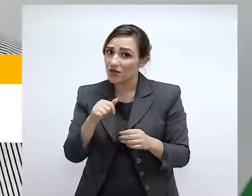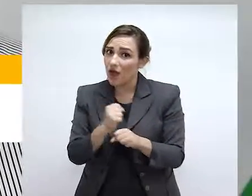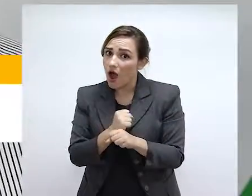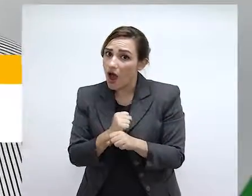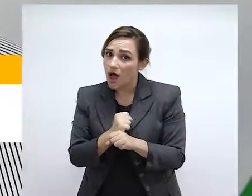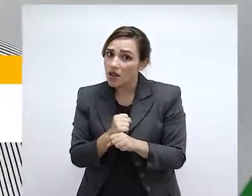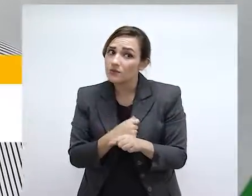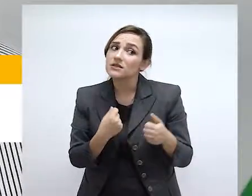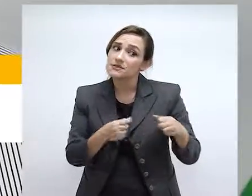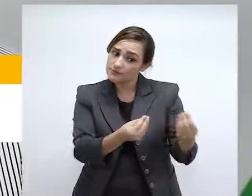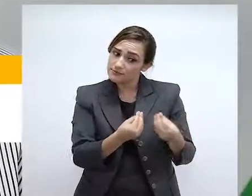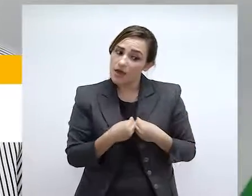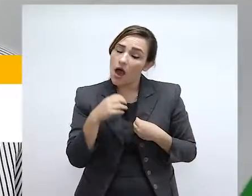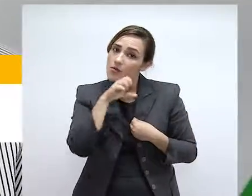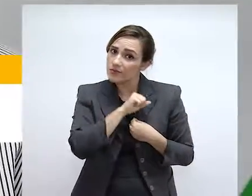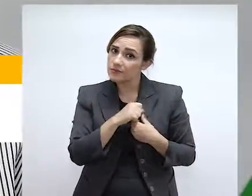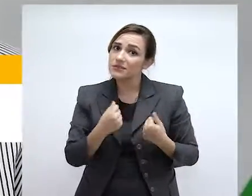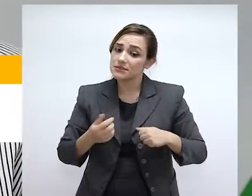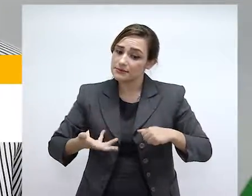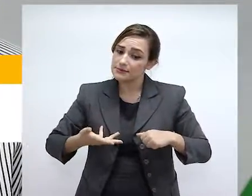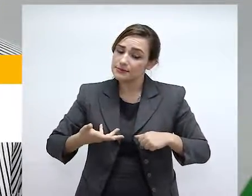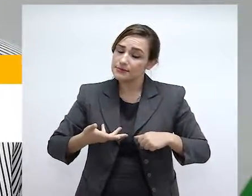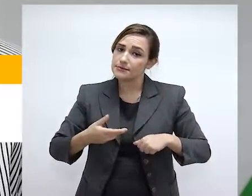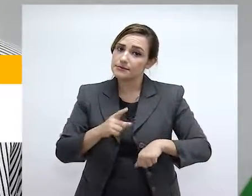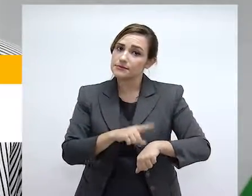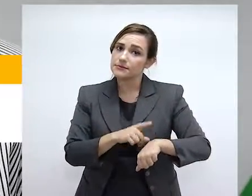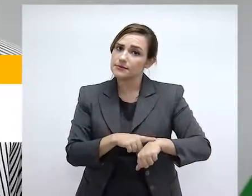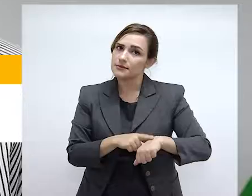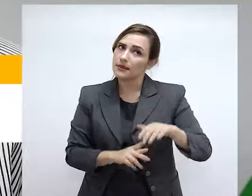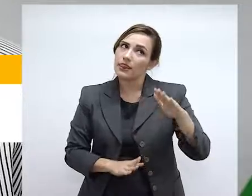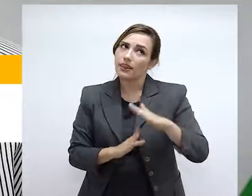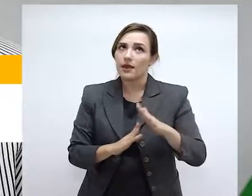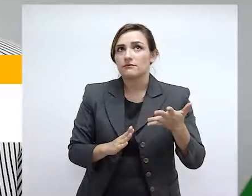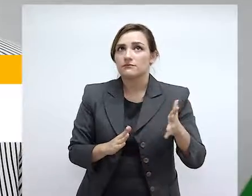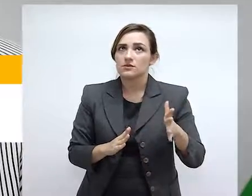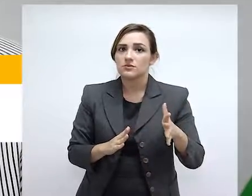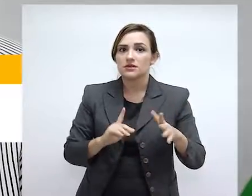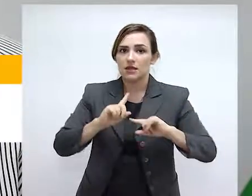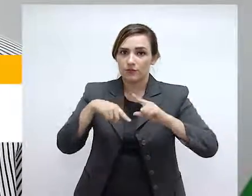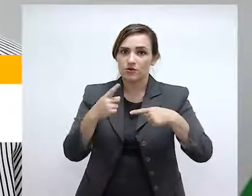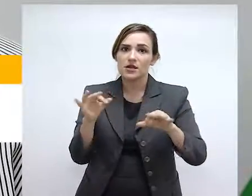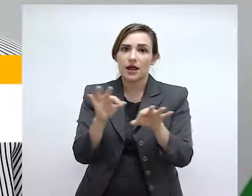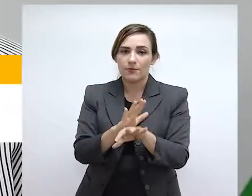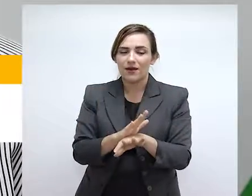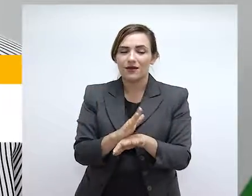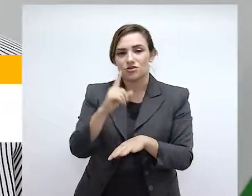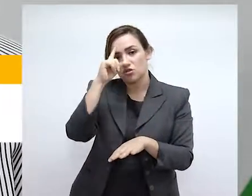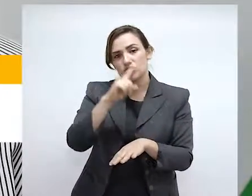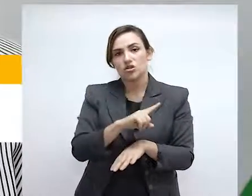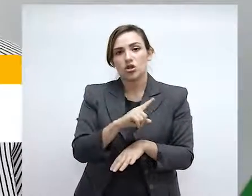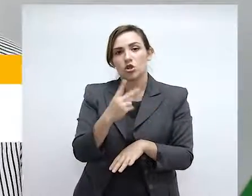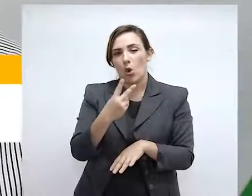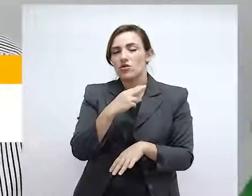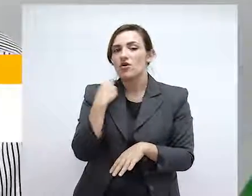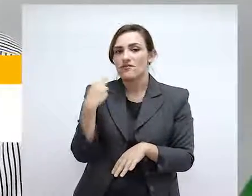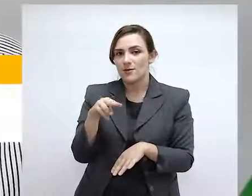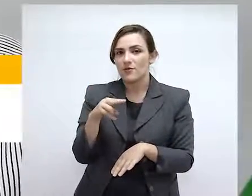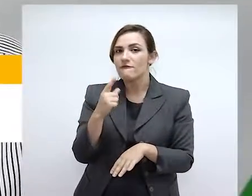2021, tem que encaminhar esse projeto de lei para a Assembleia. E aí nós estamos aqui fazendo força que a gente termine esse trabalho